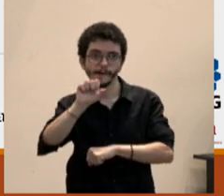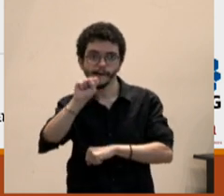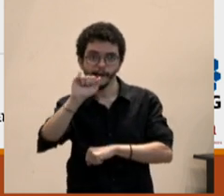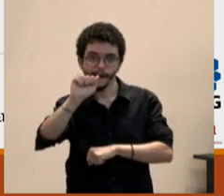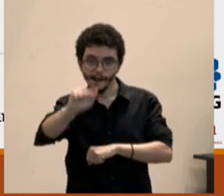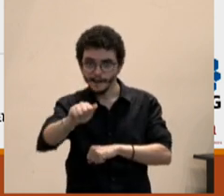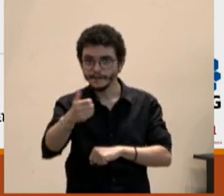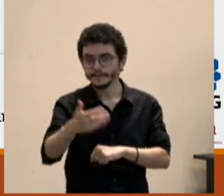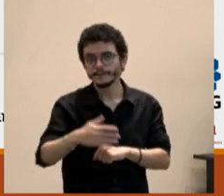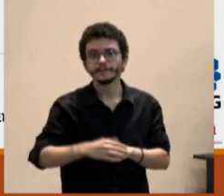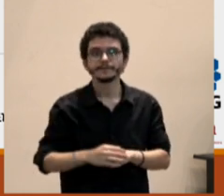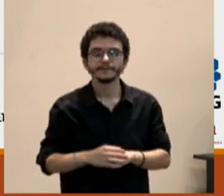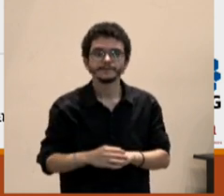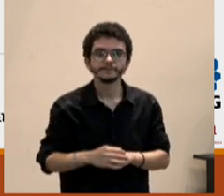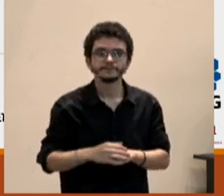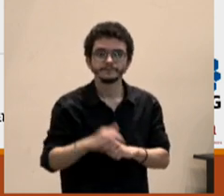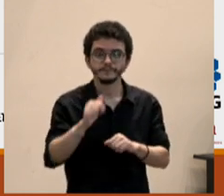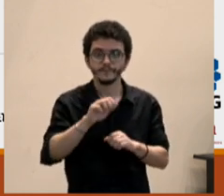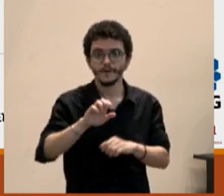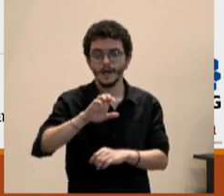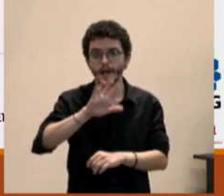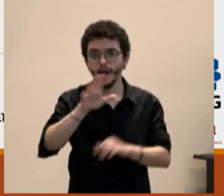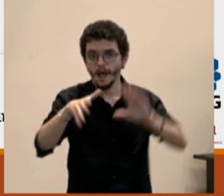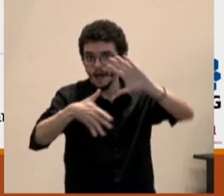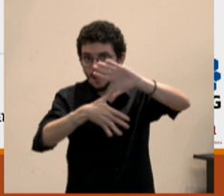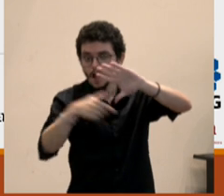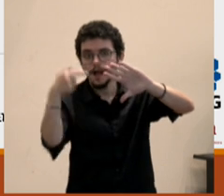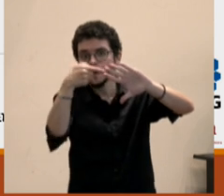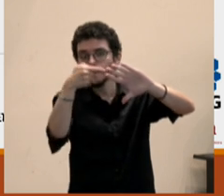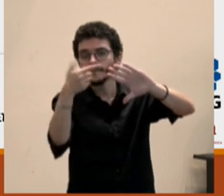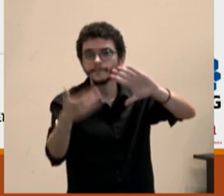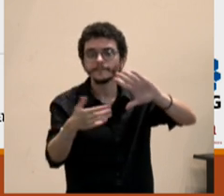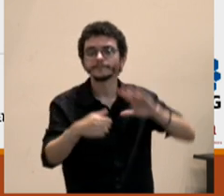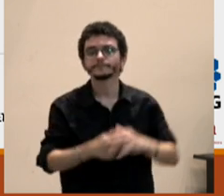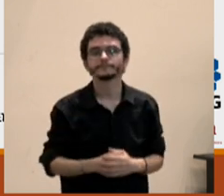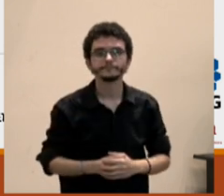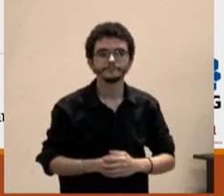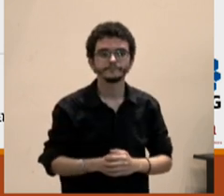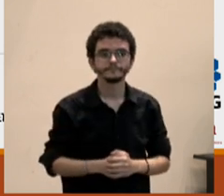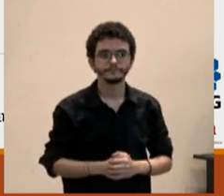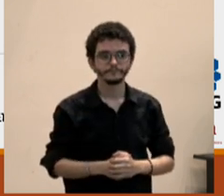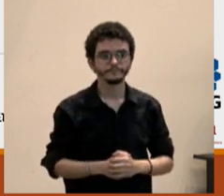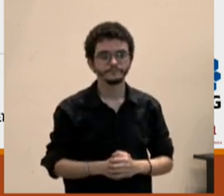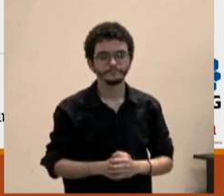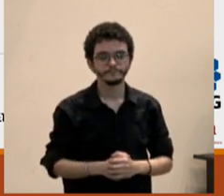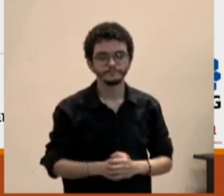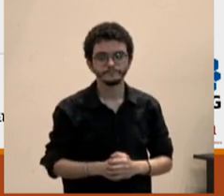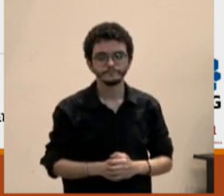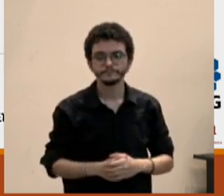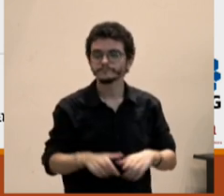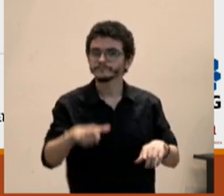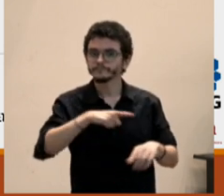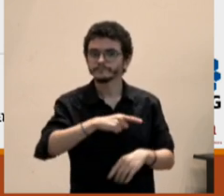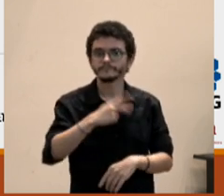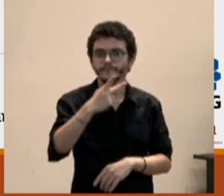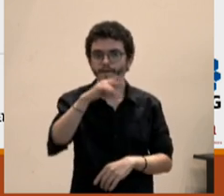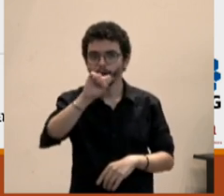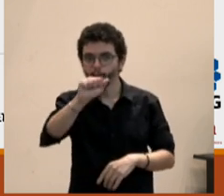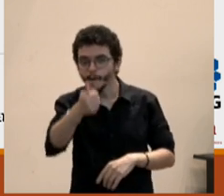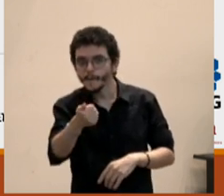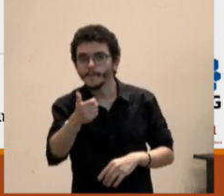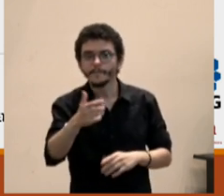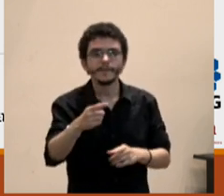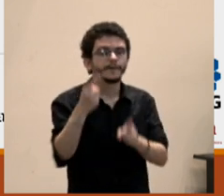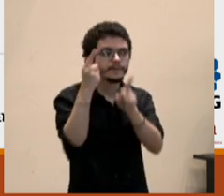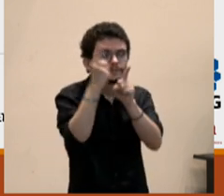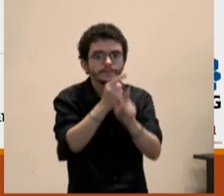Canadá, Finlândia, Polônia, Irlanda, Eslovênia, Reino Unido e tal. Aí sai o PISA, eles começam a comprar o